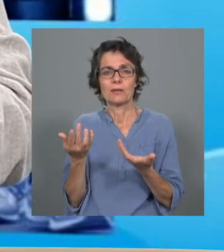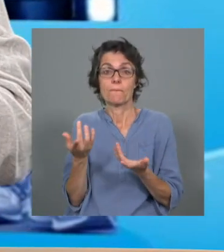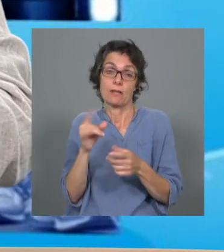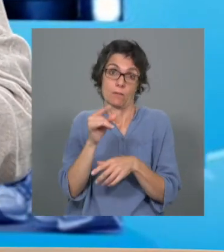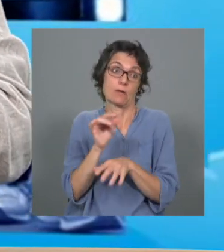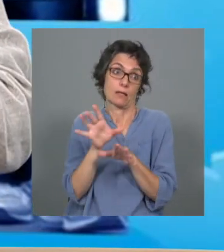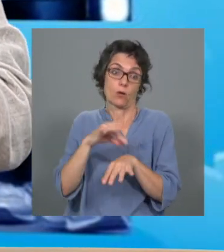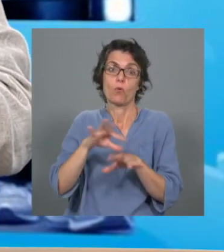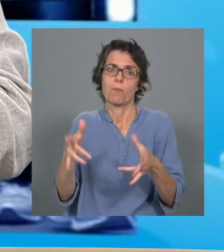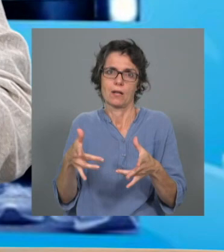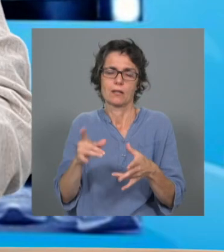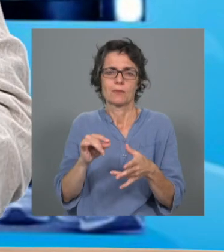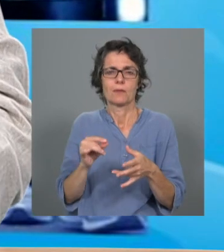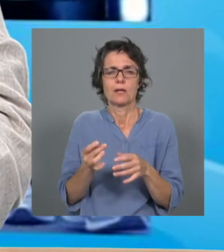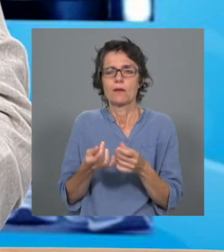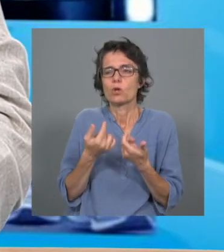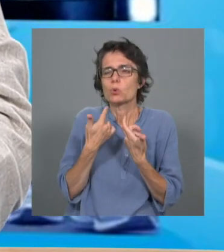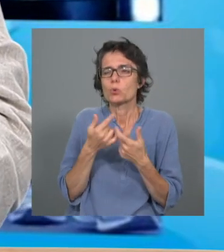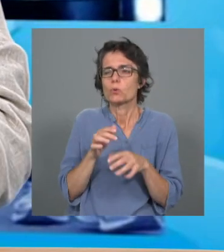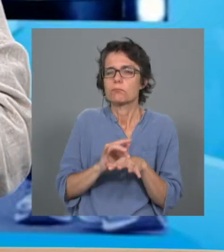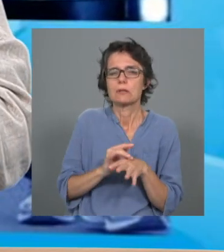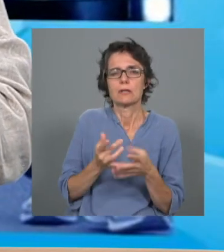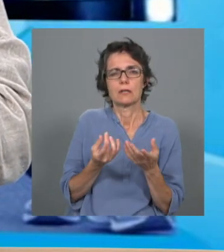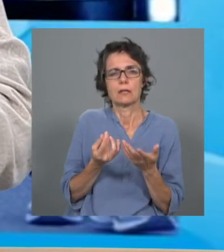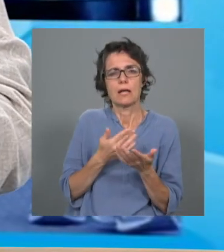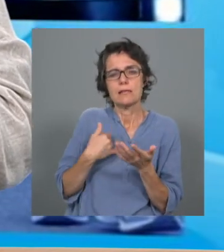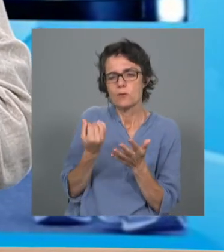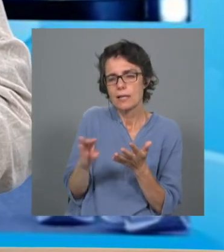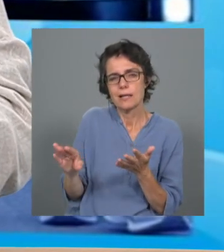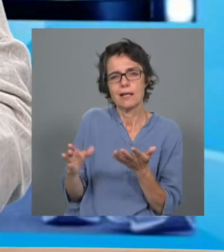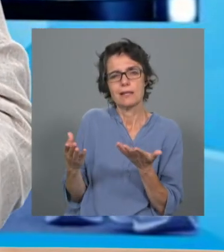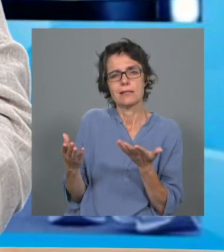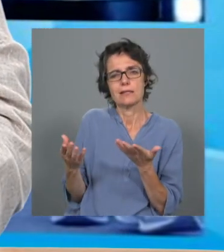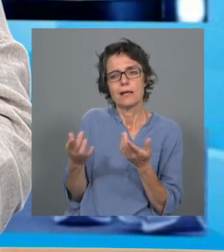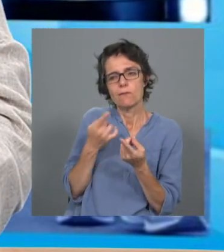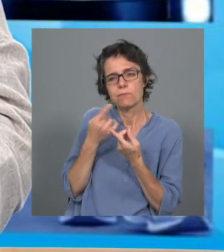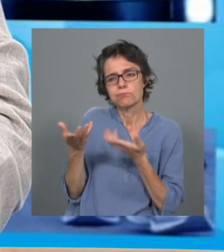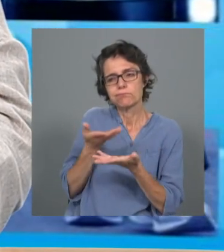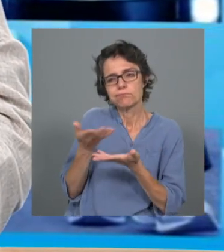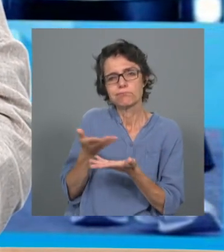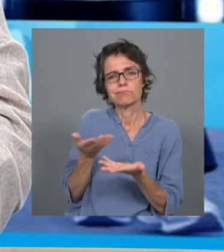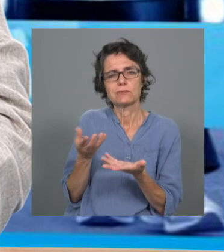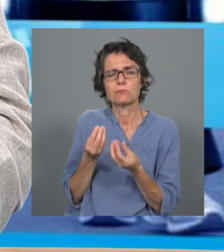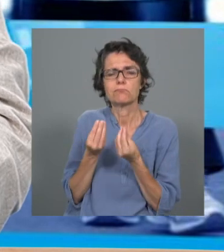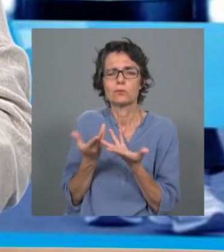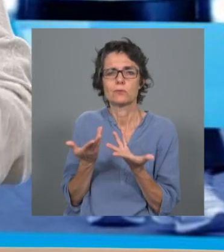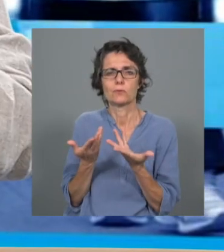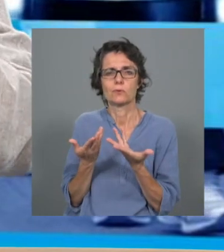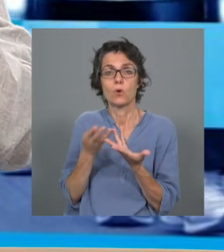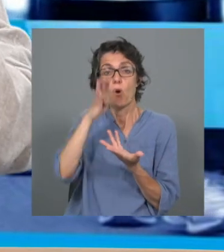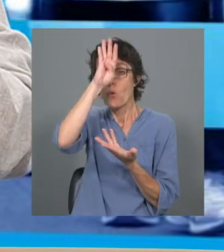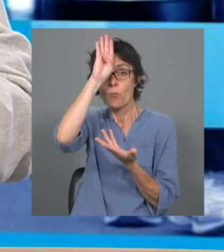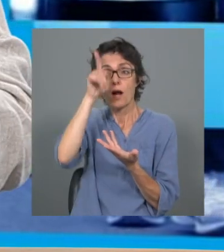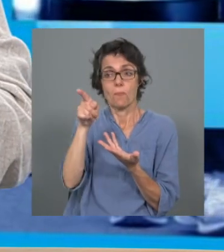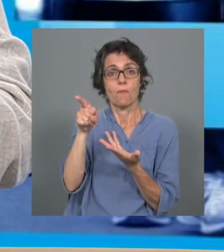vivemos, mas também da delicadeza da situação de saúde das crianças. Mas aqui momentos de intercâmbio muito interessantes, ou seja, o Papa não deixou de ser, se quisermos